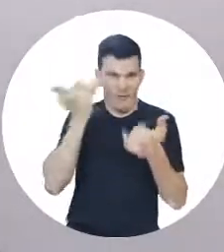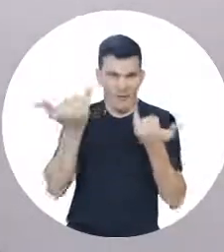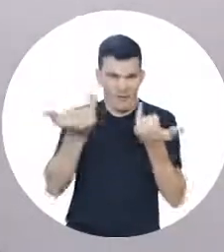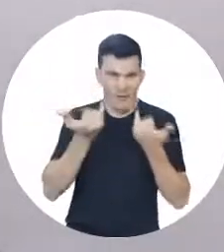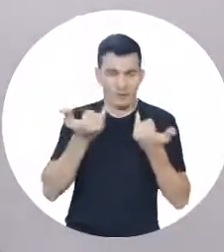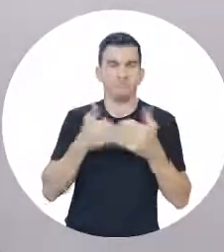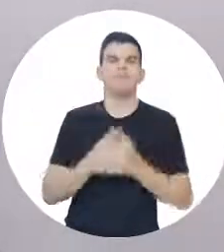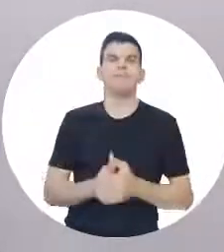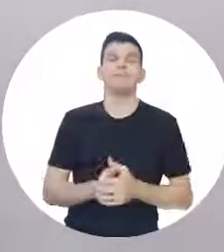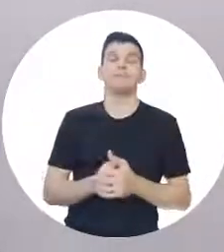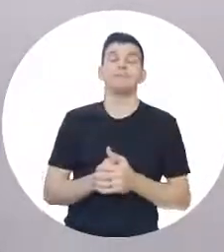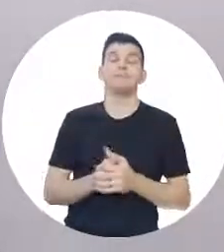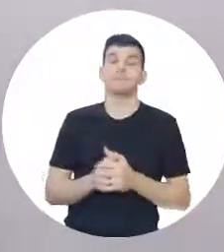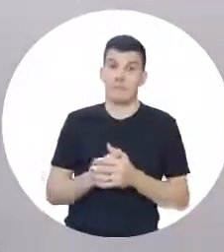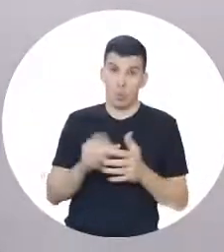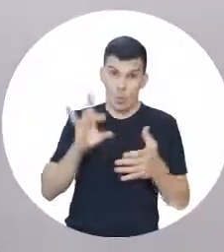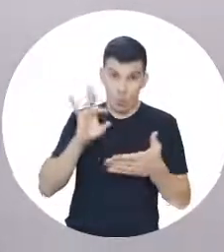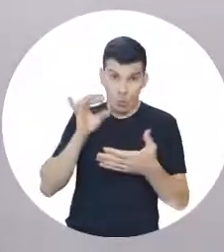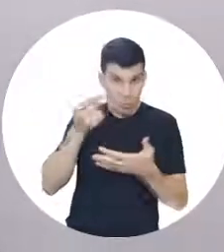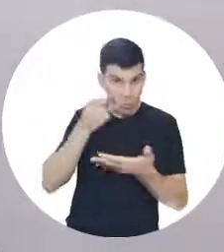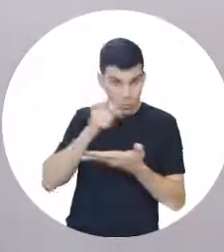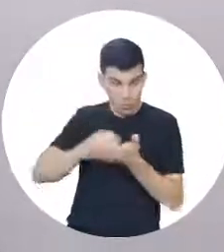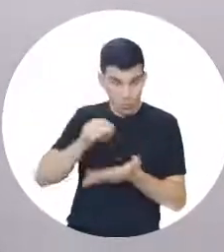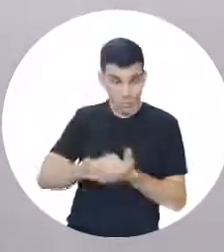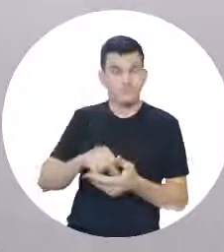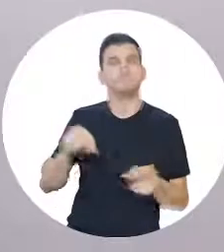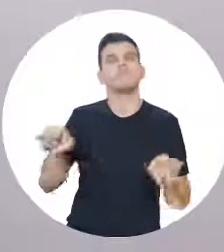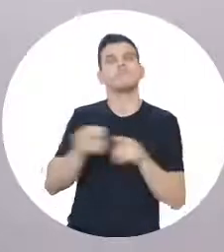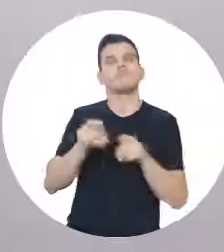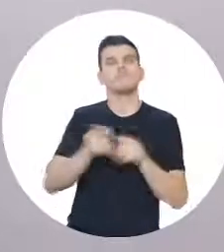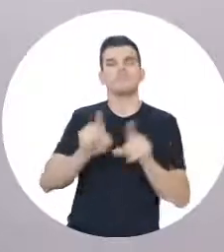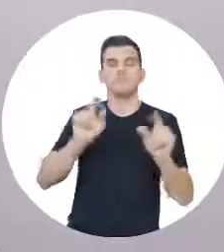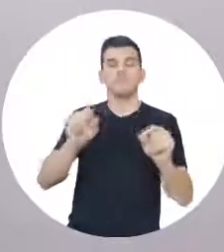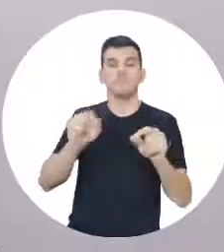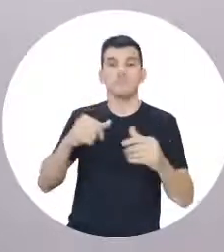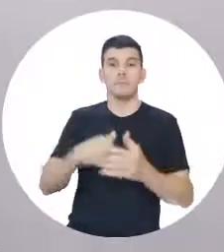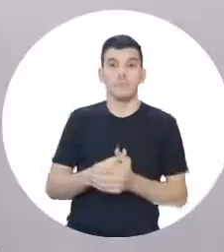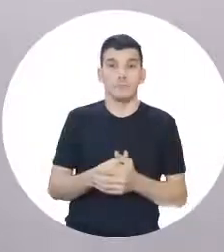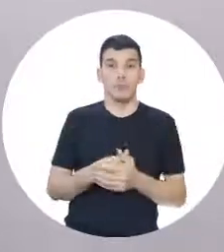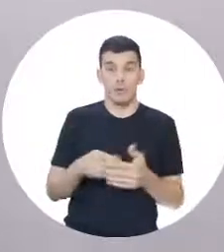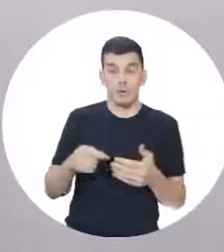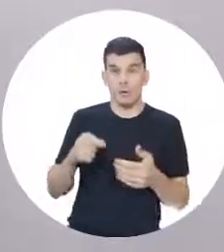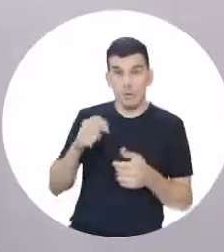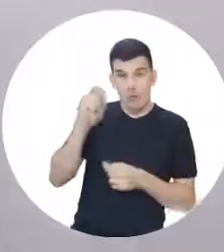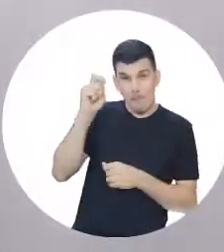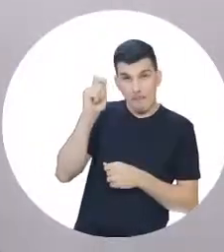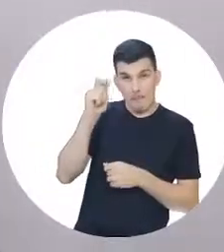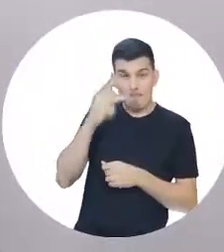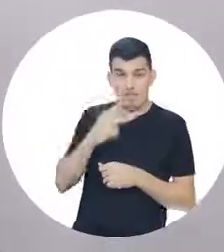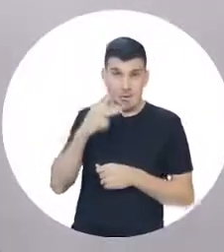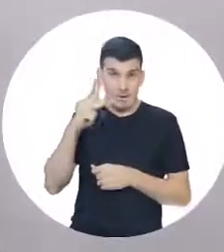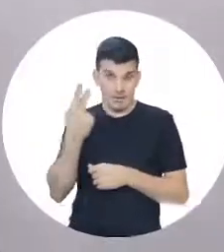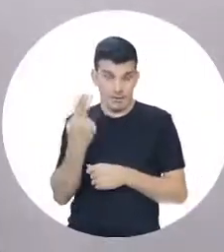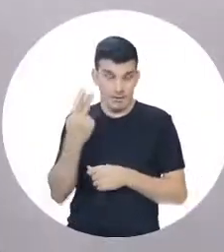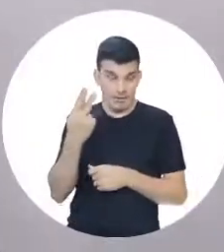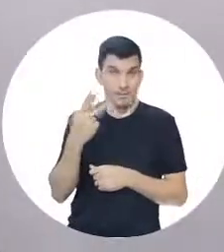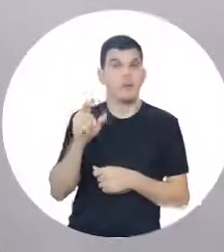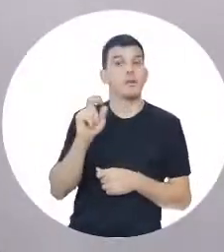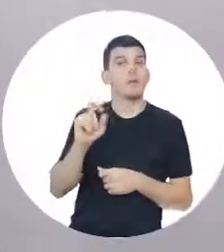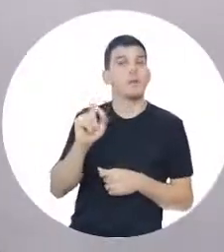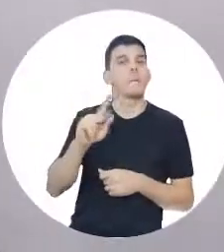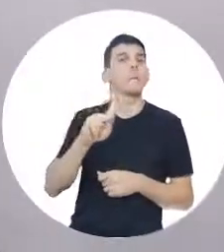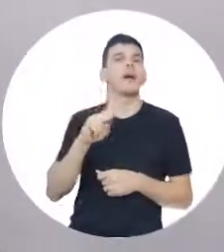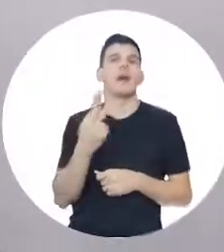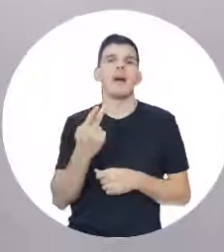Ok? Libera H+ como um único cátion em presença de água. Além disso, potencial hidrogênio iônico,